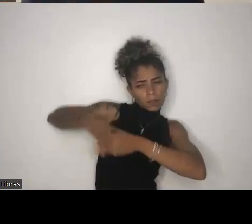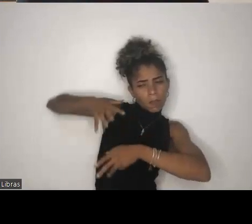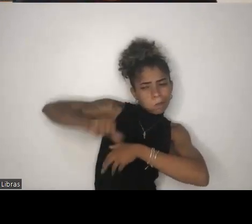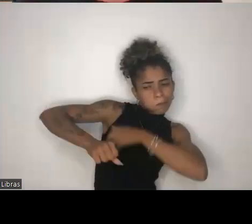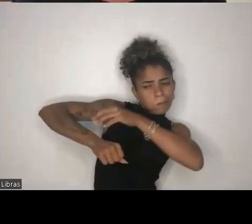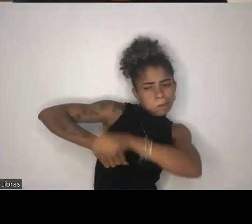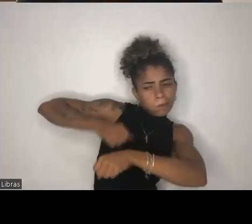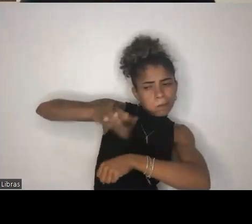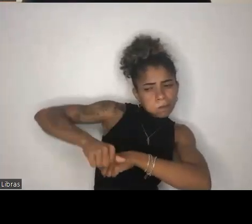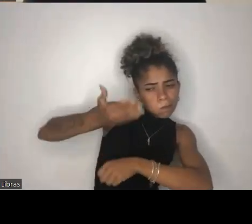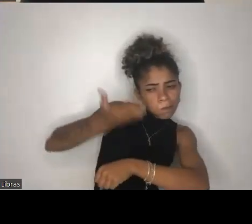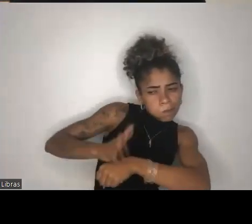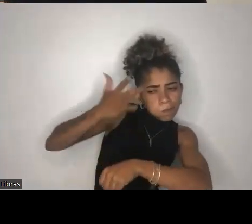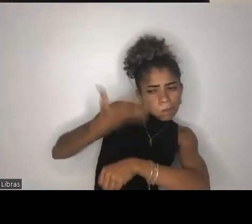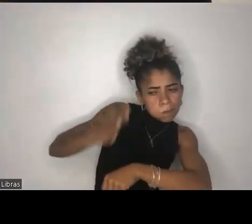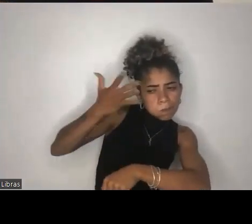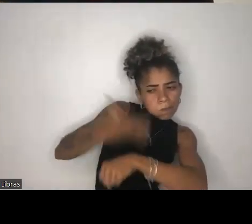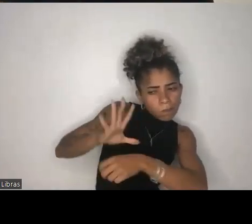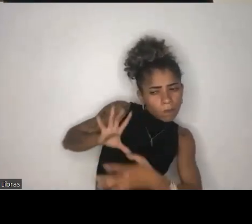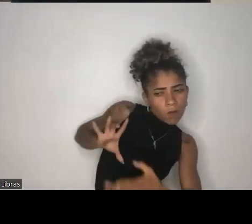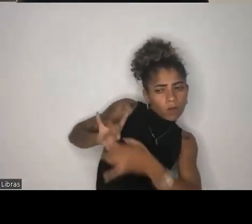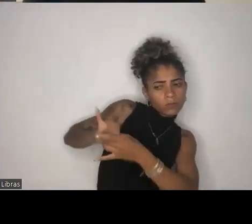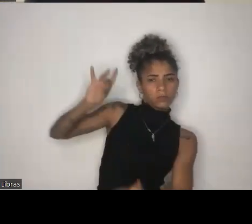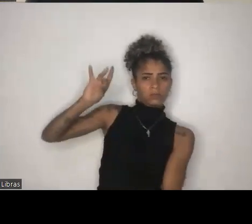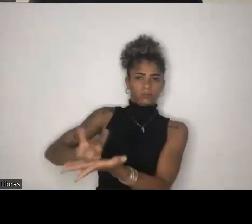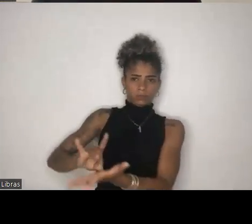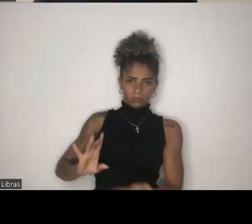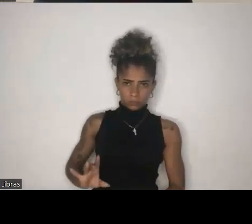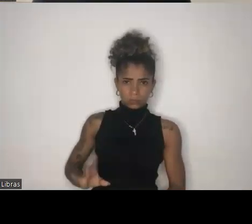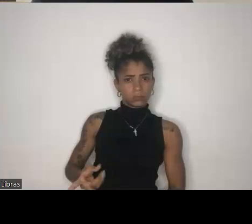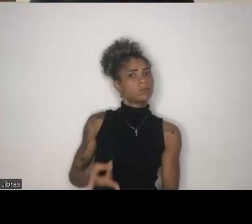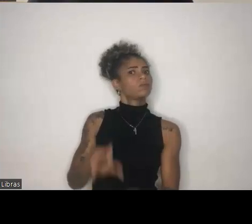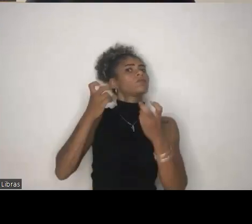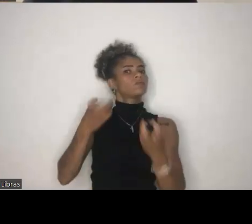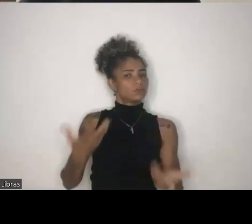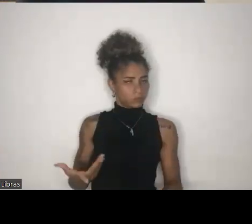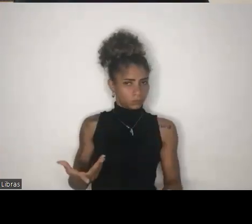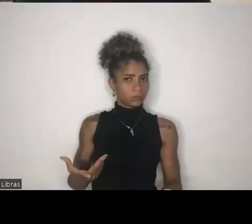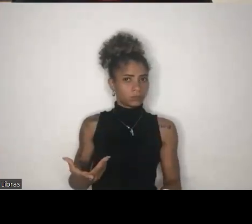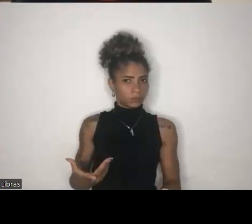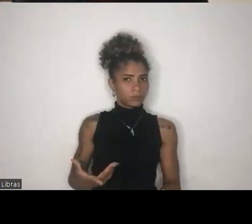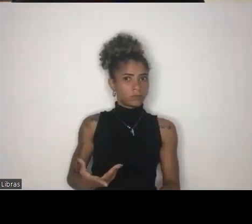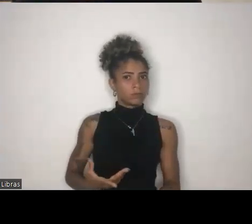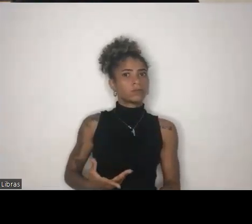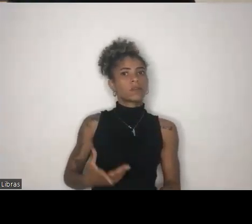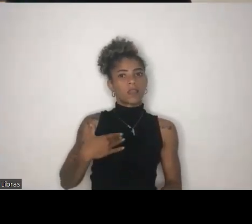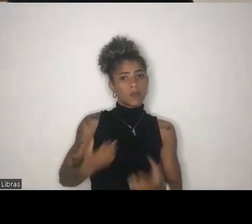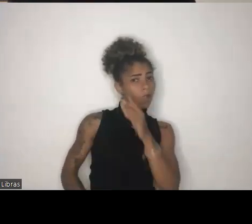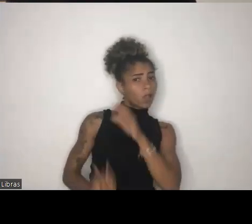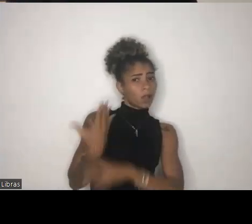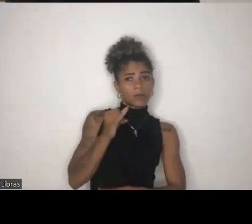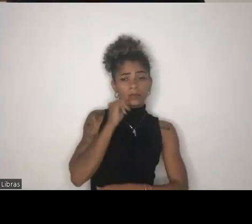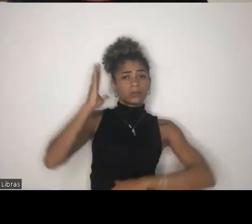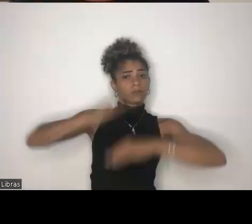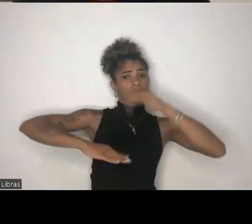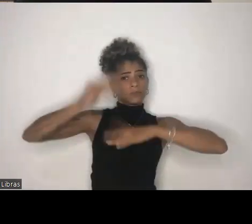exercício de Hobby uma reconexão com a realidade vocês percebem que o tipo praticamente construir uma carreira vivendo